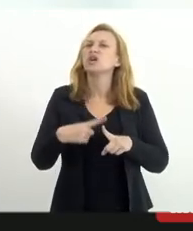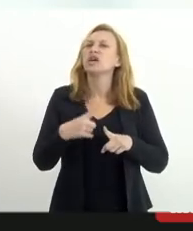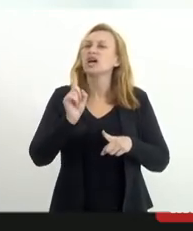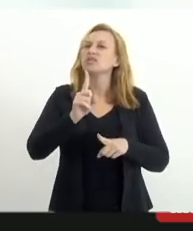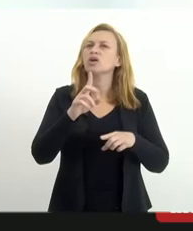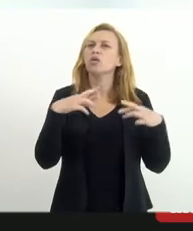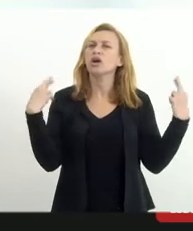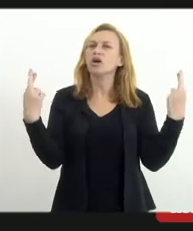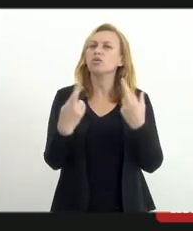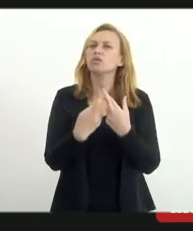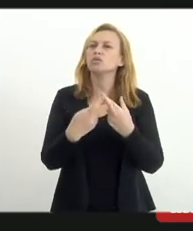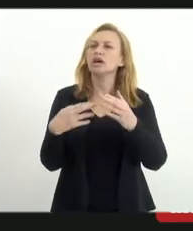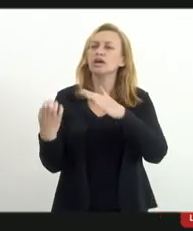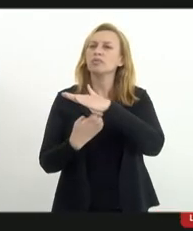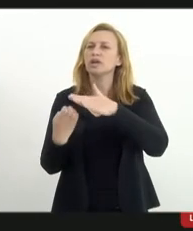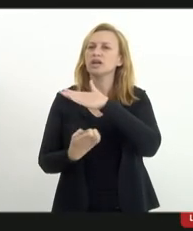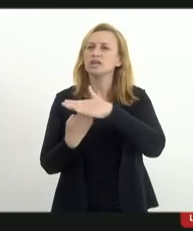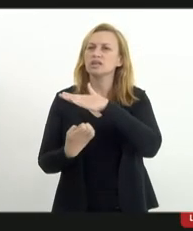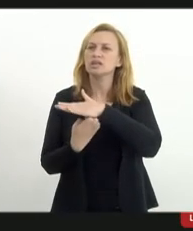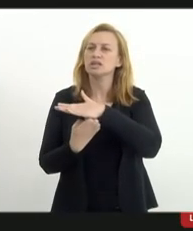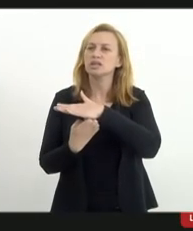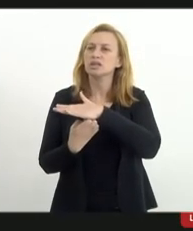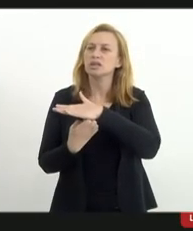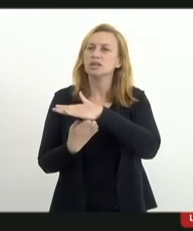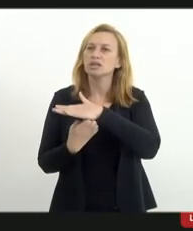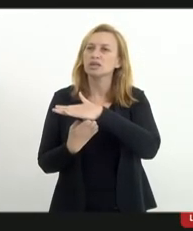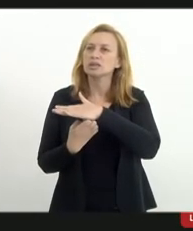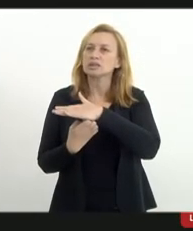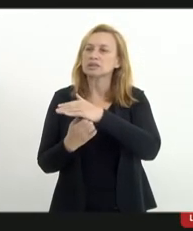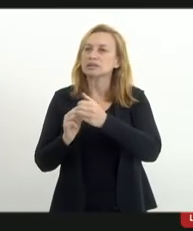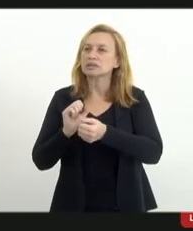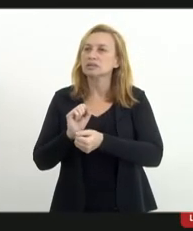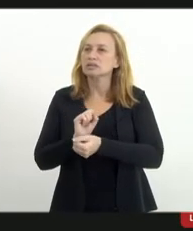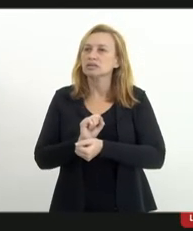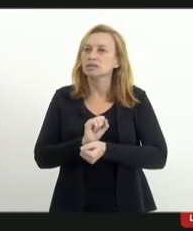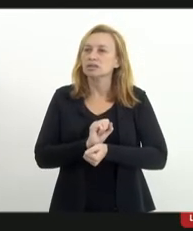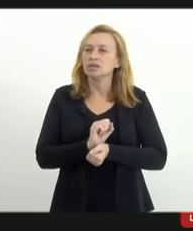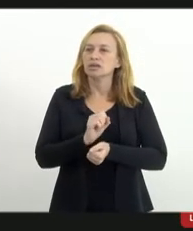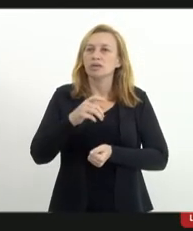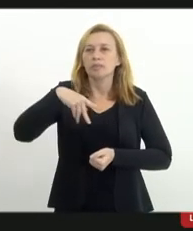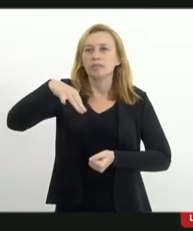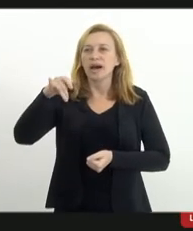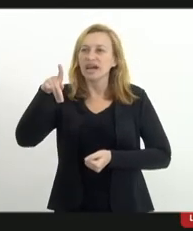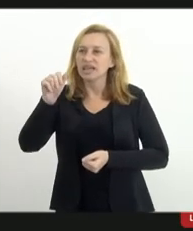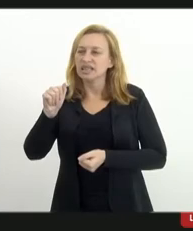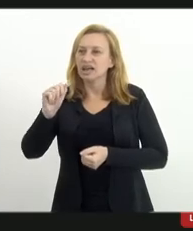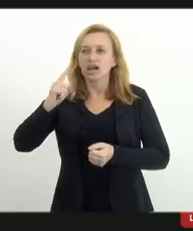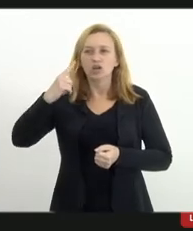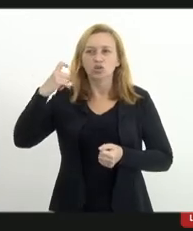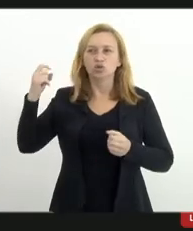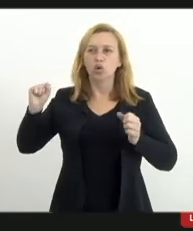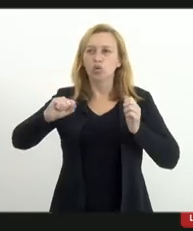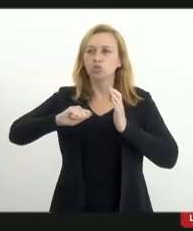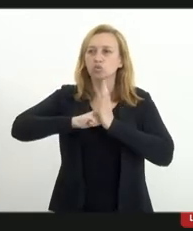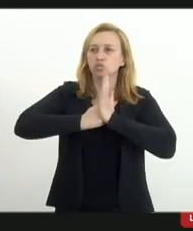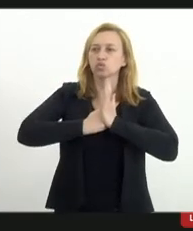a PGE e a... Marquei a médica amanhã, 5h20. Magda, fecha teu som,